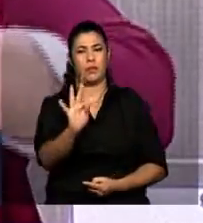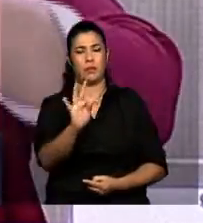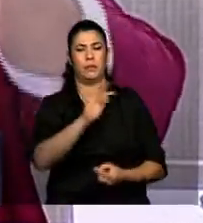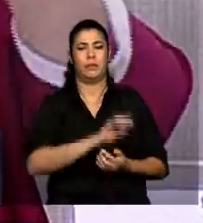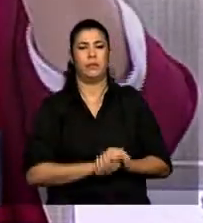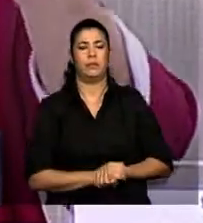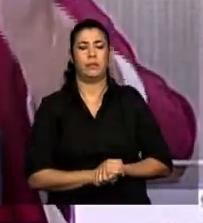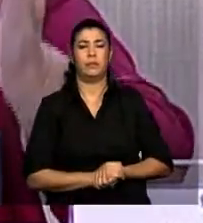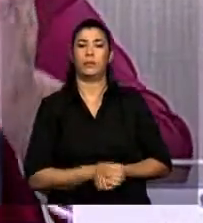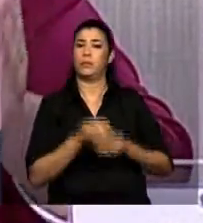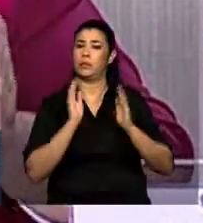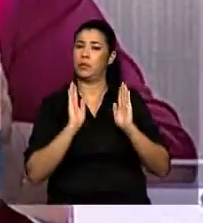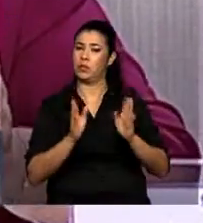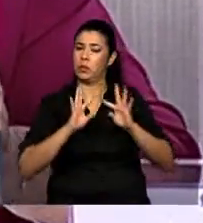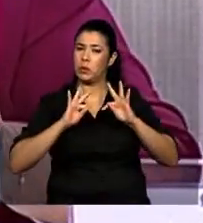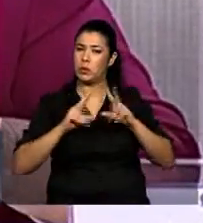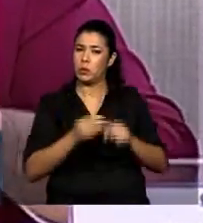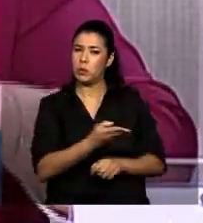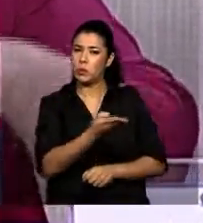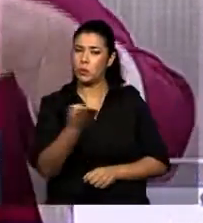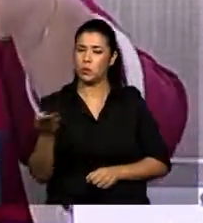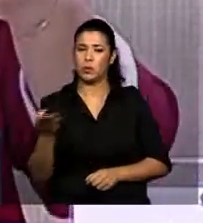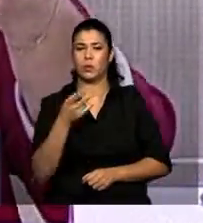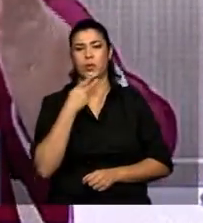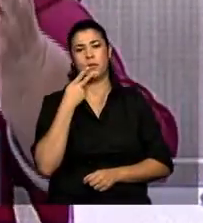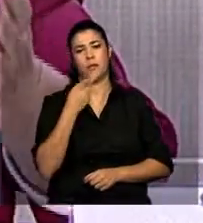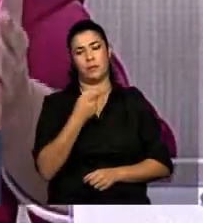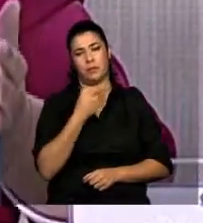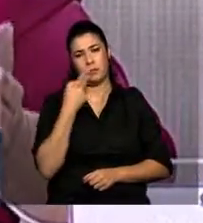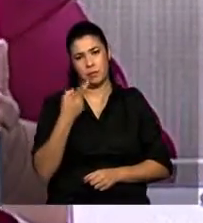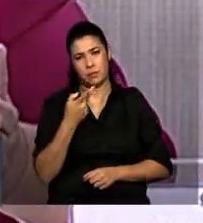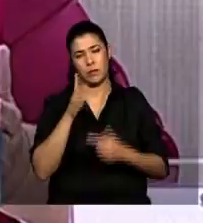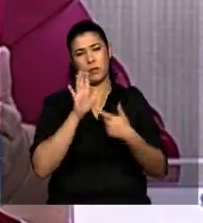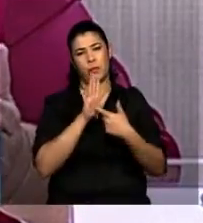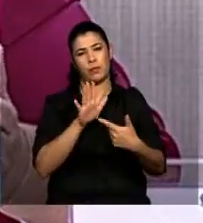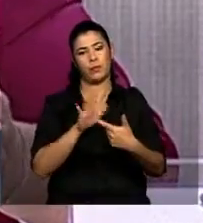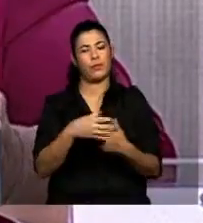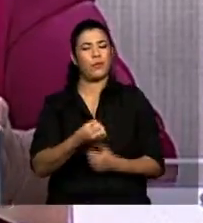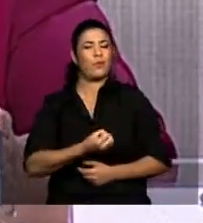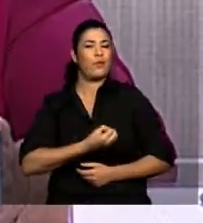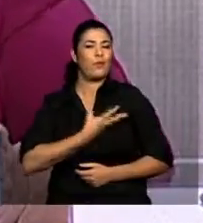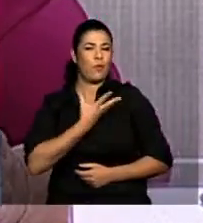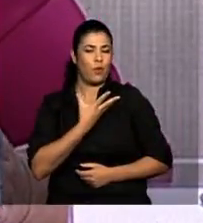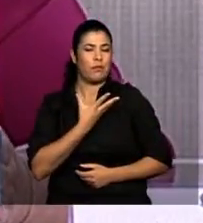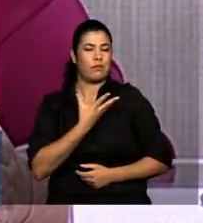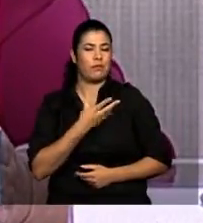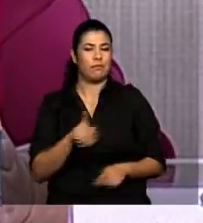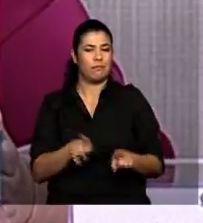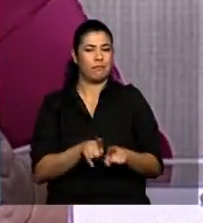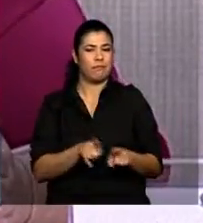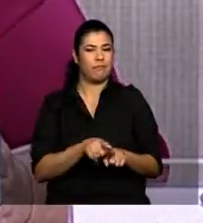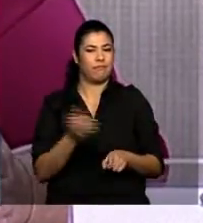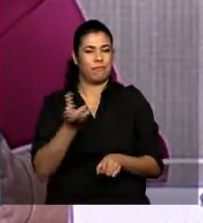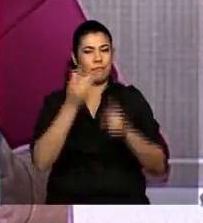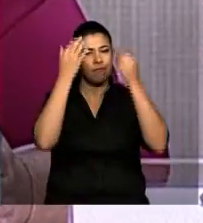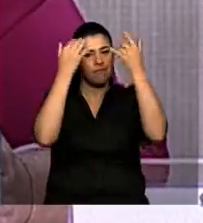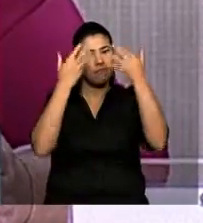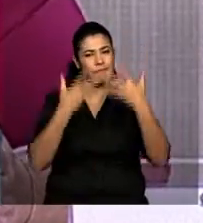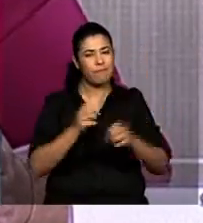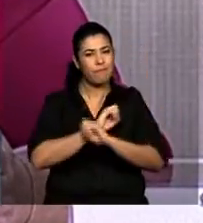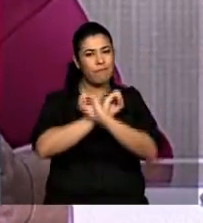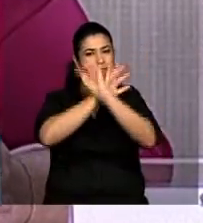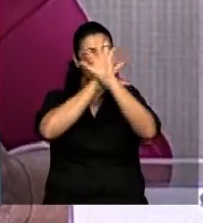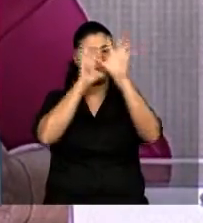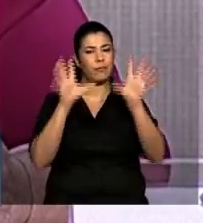que todo mundo deu a sua, né, o seu lado poético aqui, eu também queria dizer de forma muito